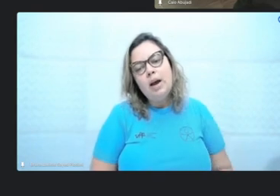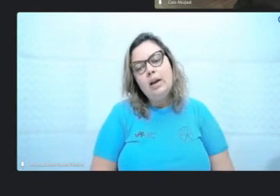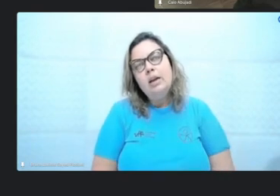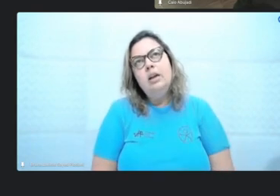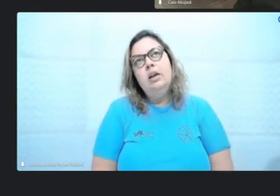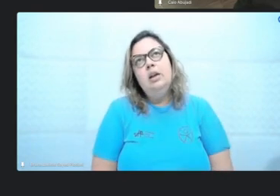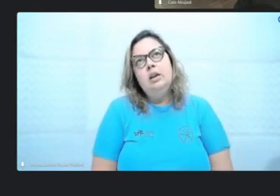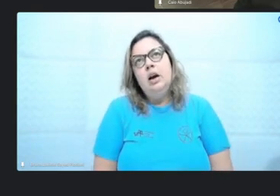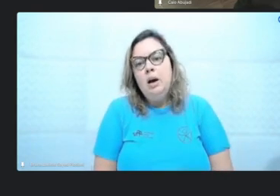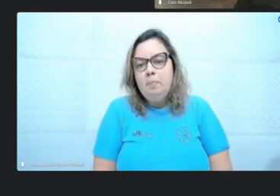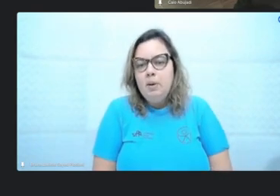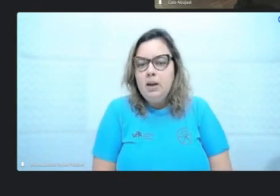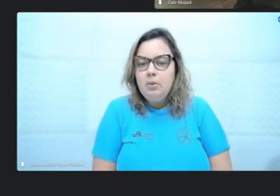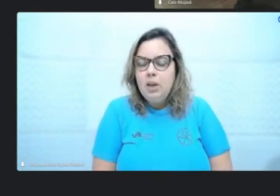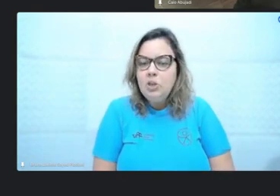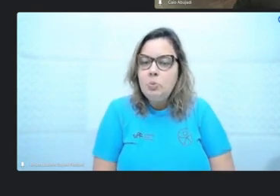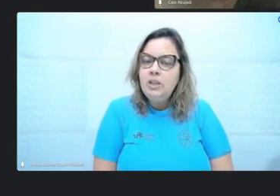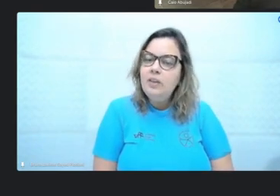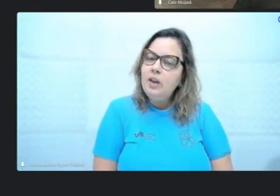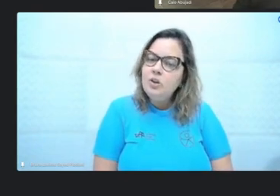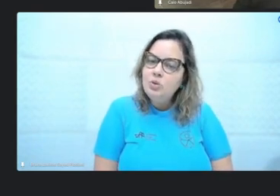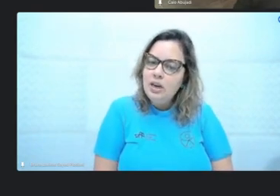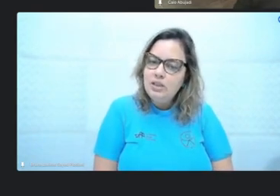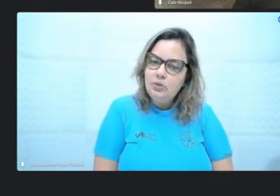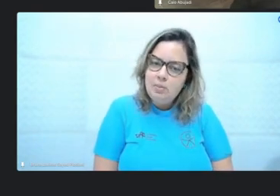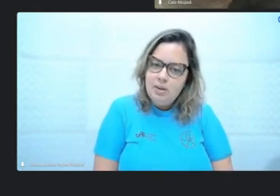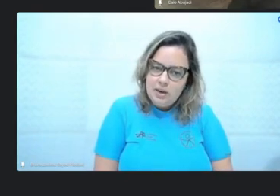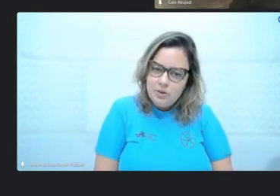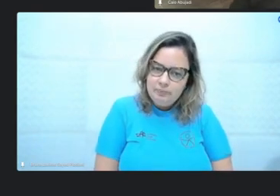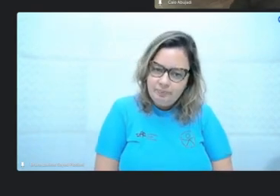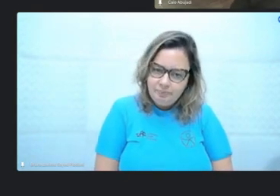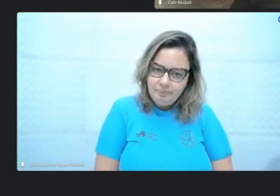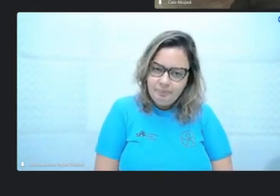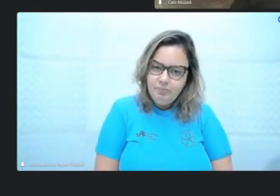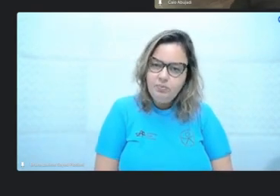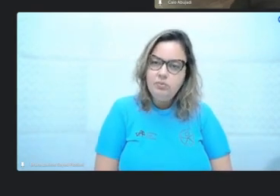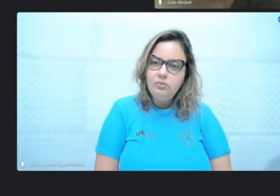forma ampla, o que a gente poderia estar ajudando essas famílias?